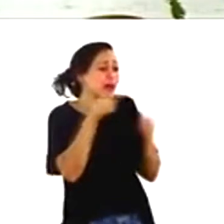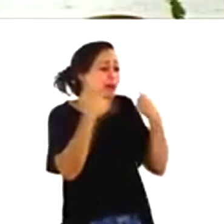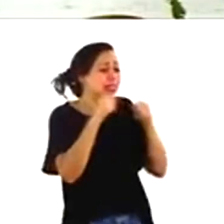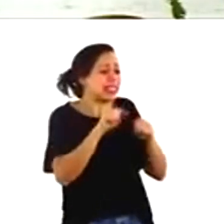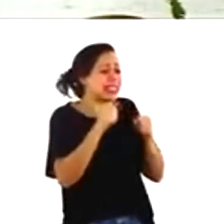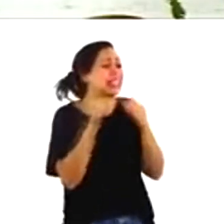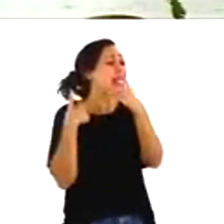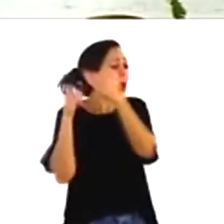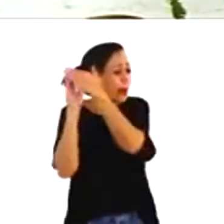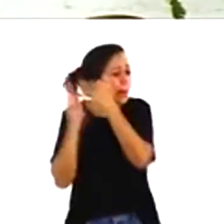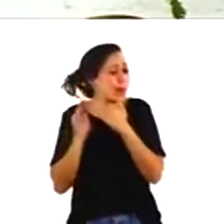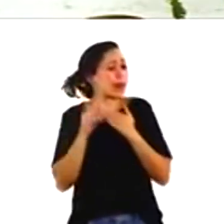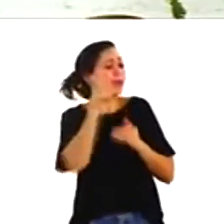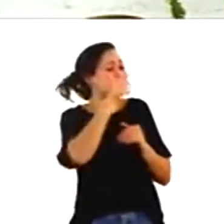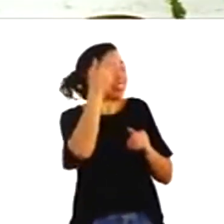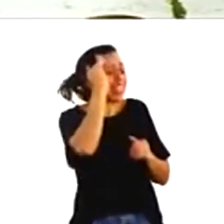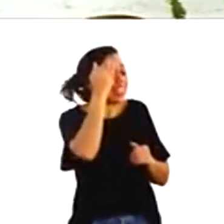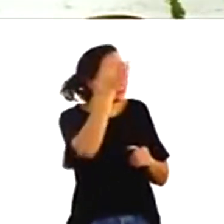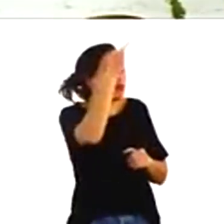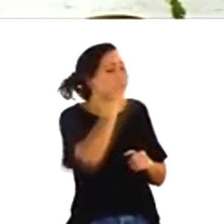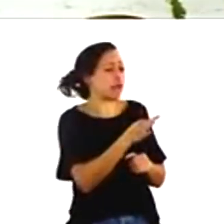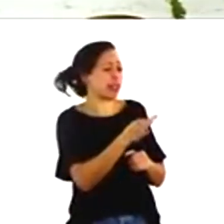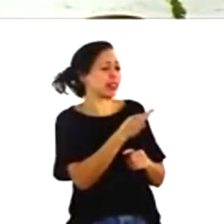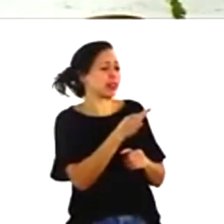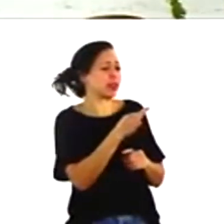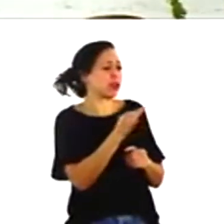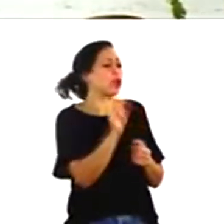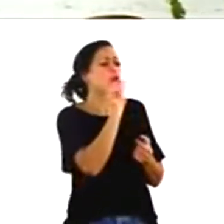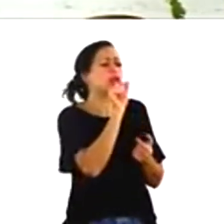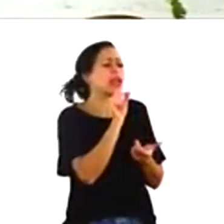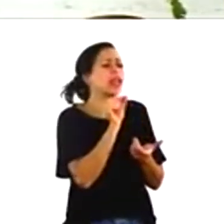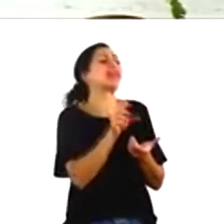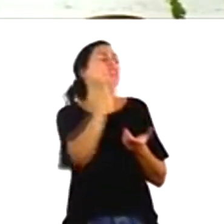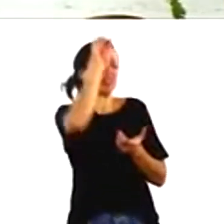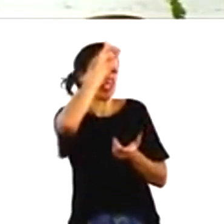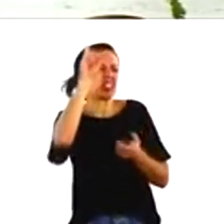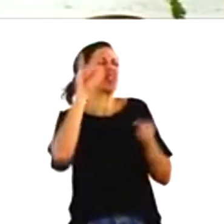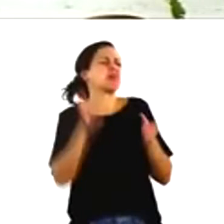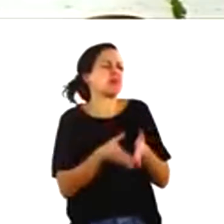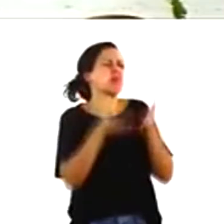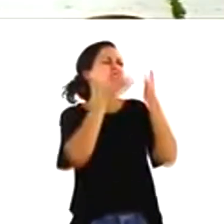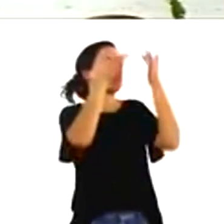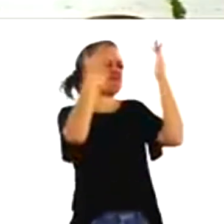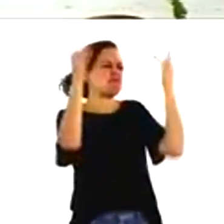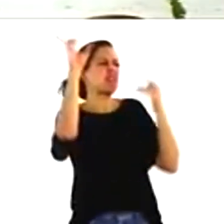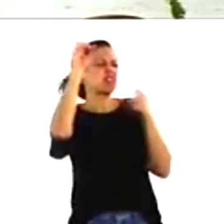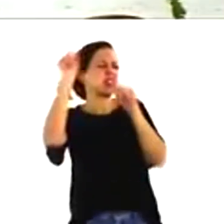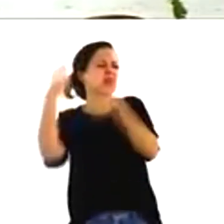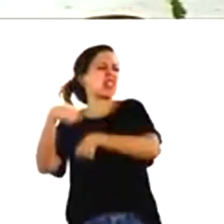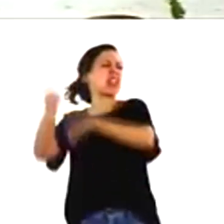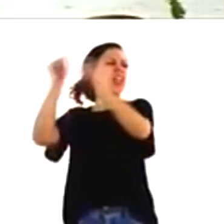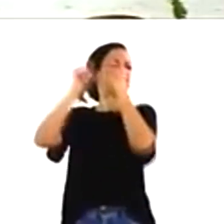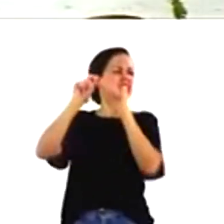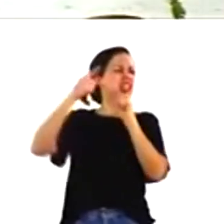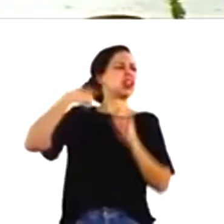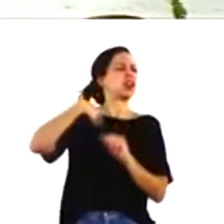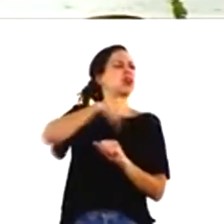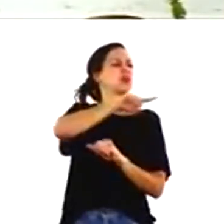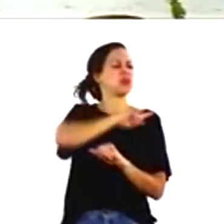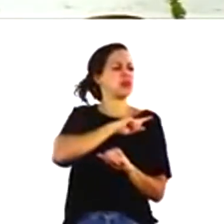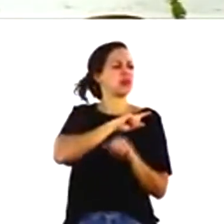esperança na Bíblia é alguma coisa certa, e diz que nós somos herança para